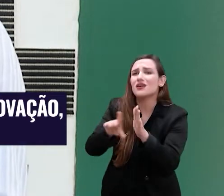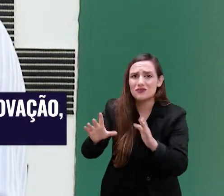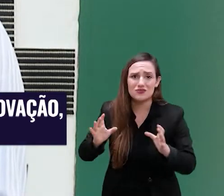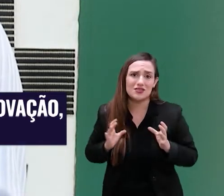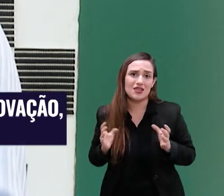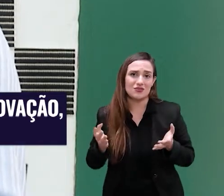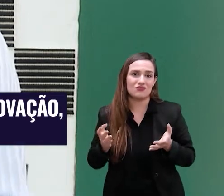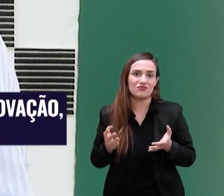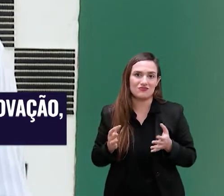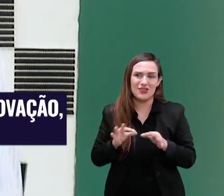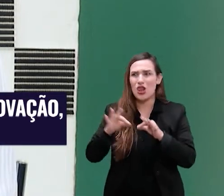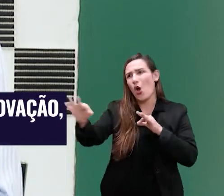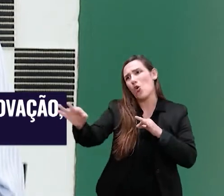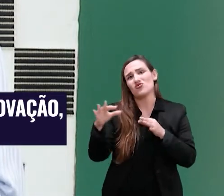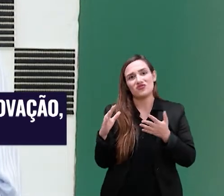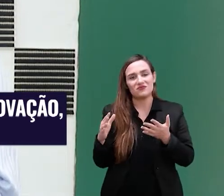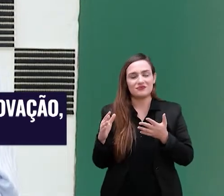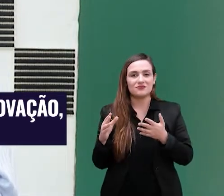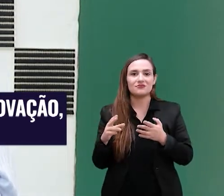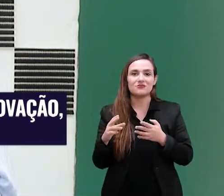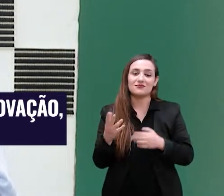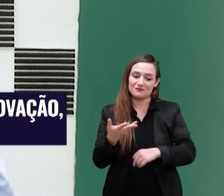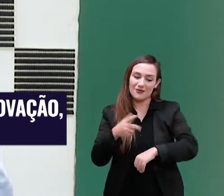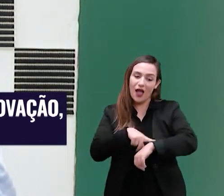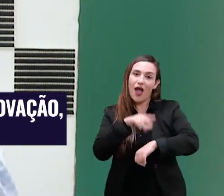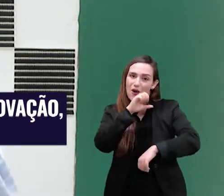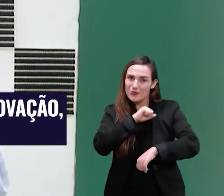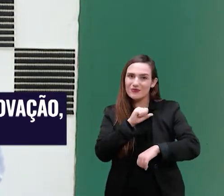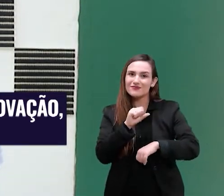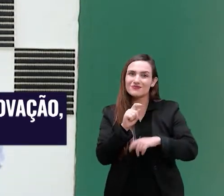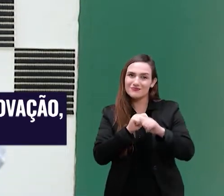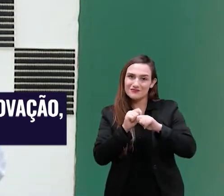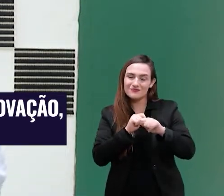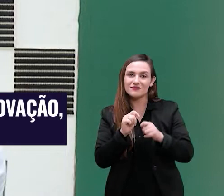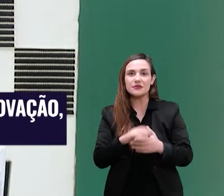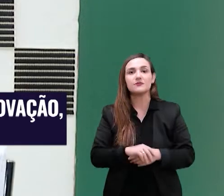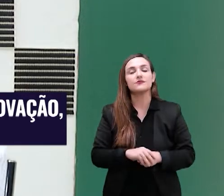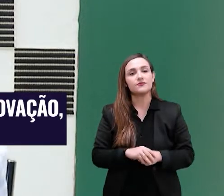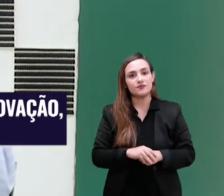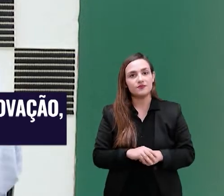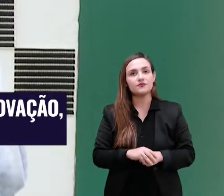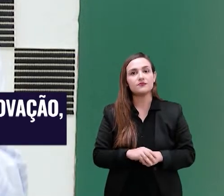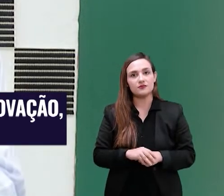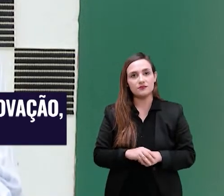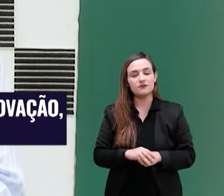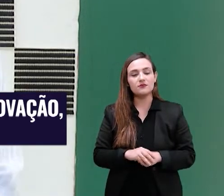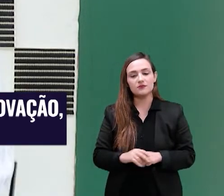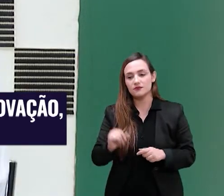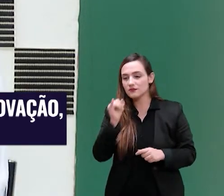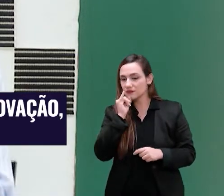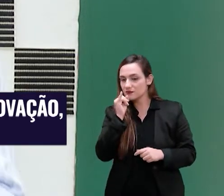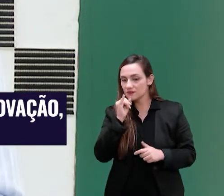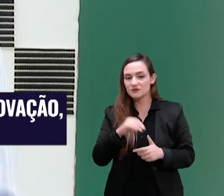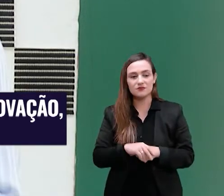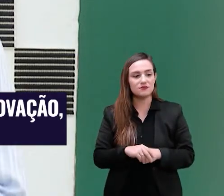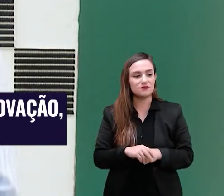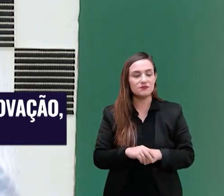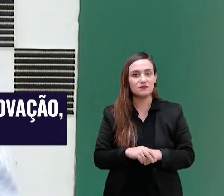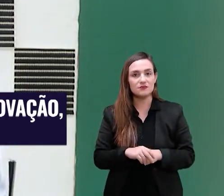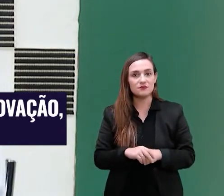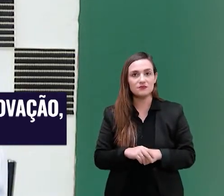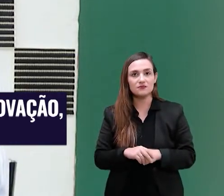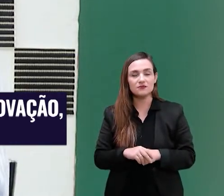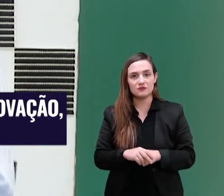você tiverem a ocasião de ver algum vídeo, alguma coisa sobre a Expo Dubai, que foi tratado muito